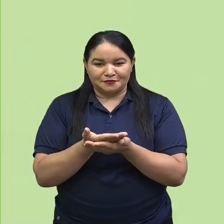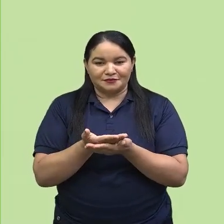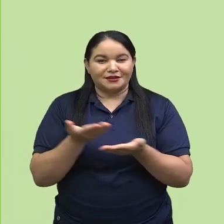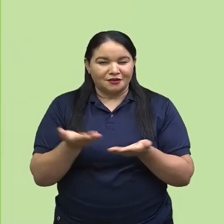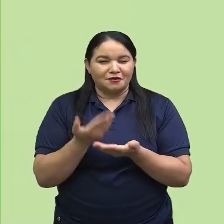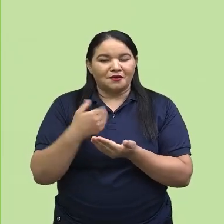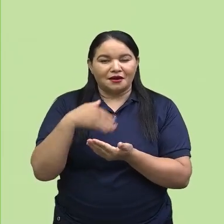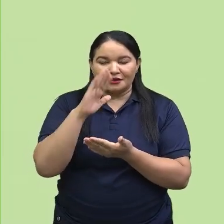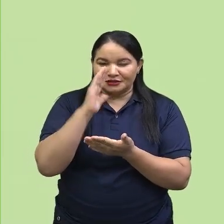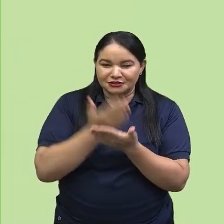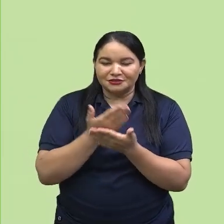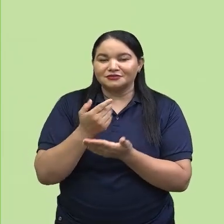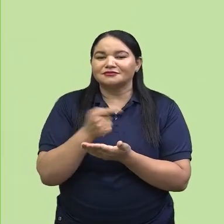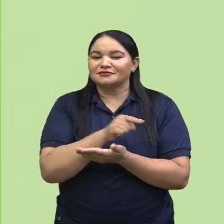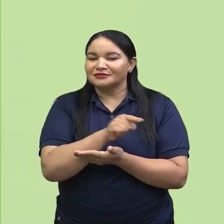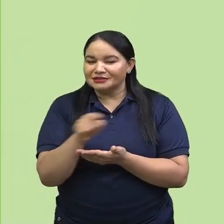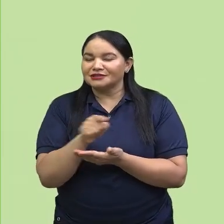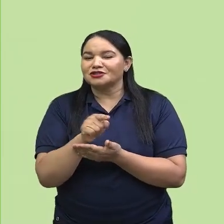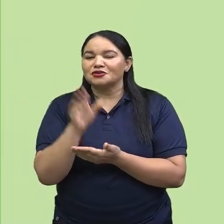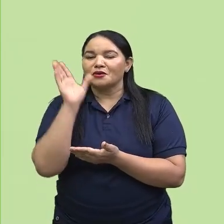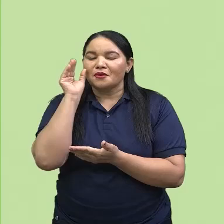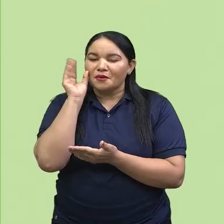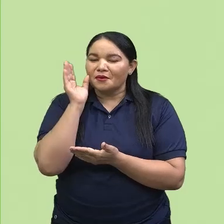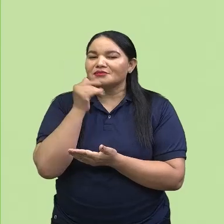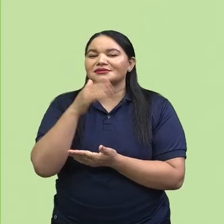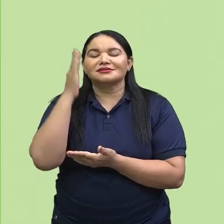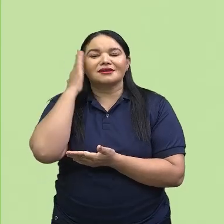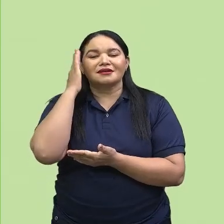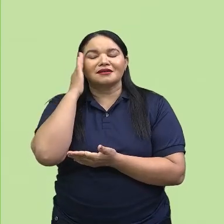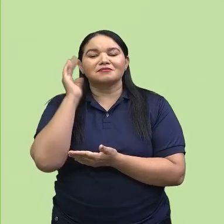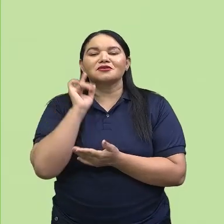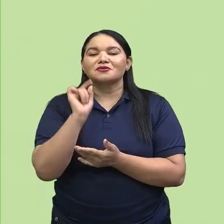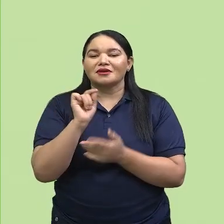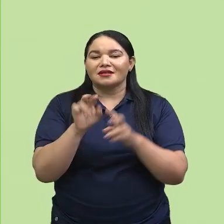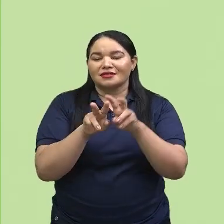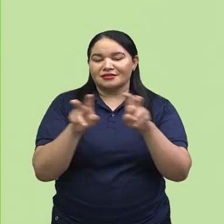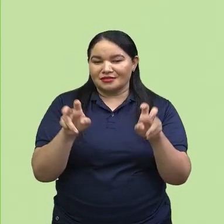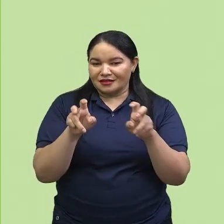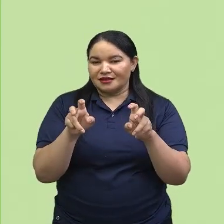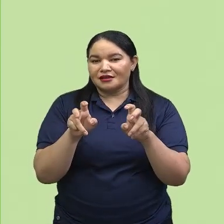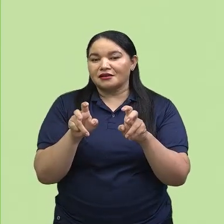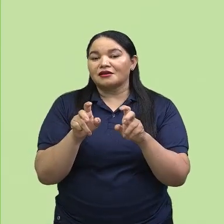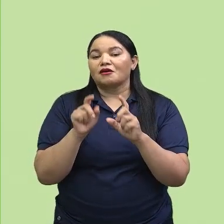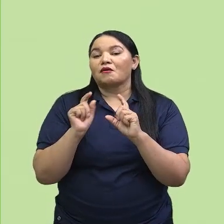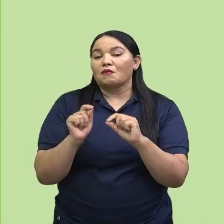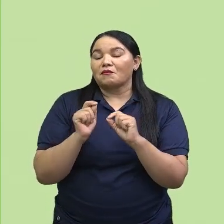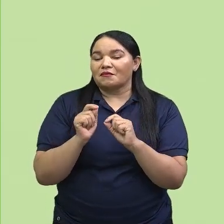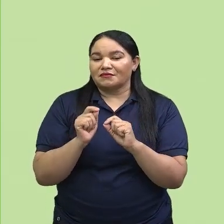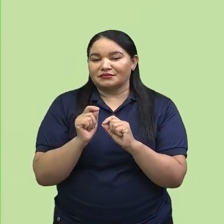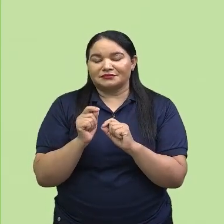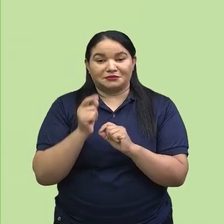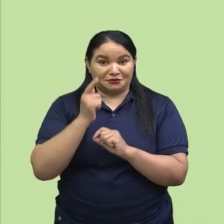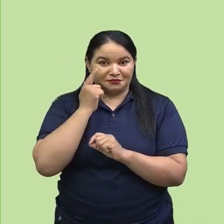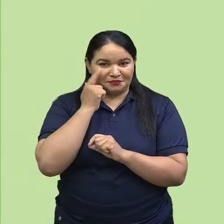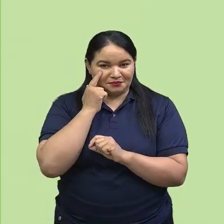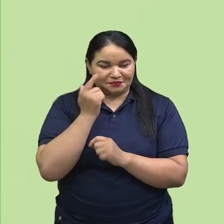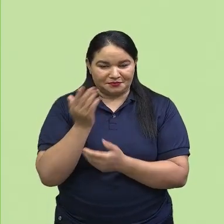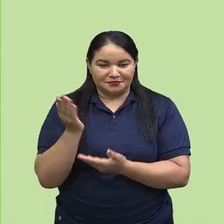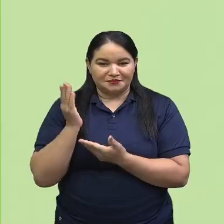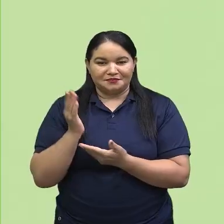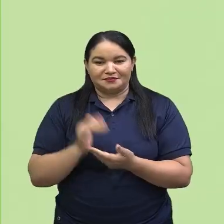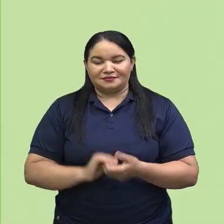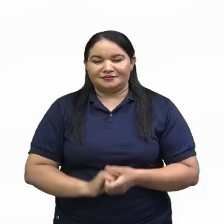eu acredito que vocês estejam curiosos para saber qual é o nosso objeto de conhecimento. Vamos